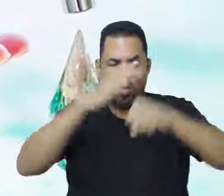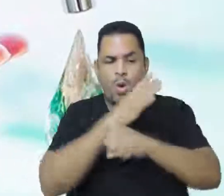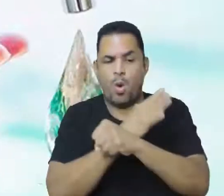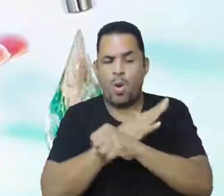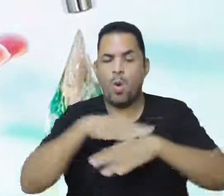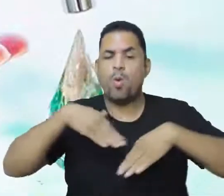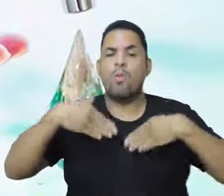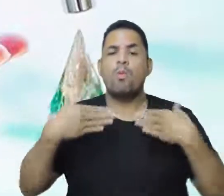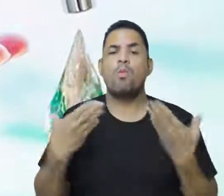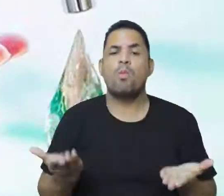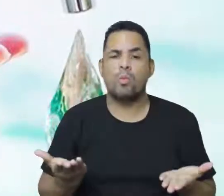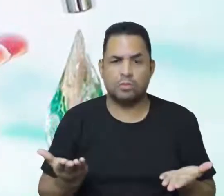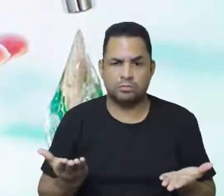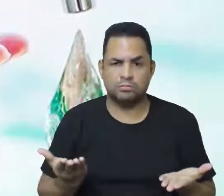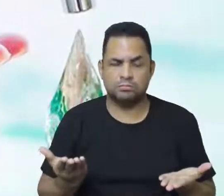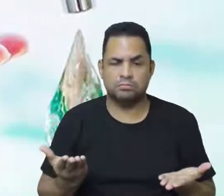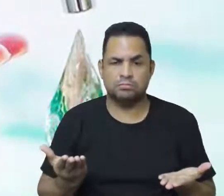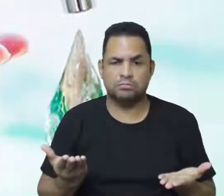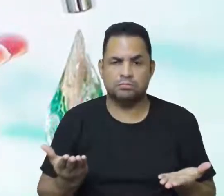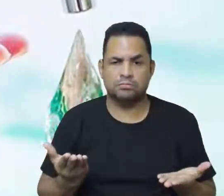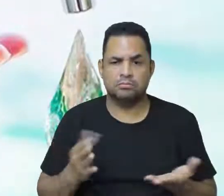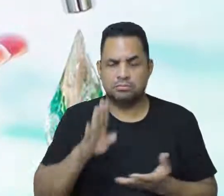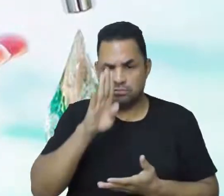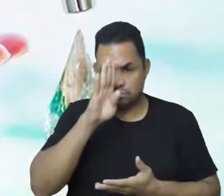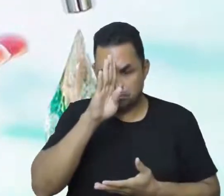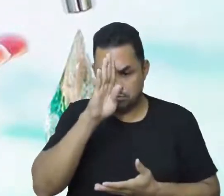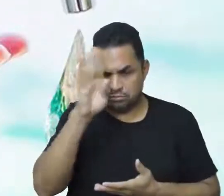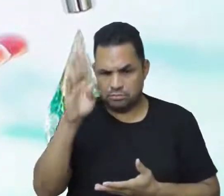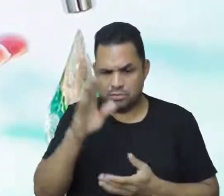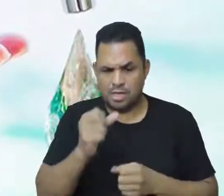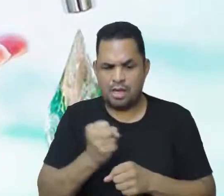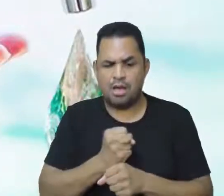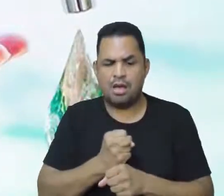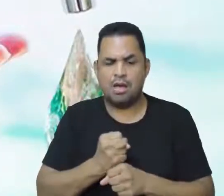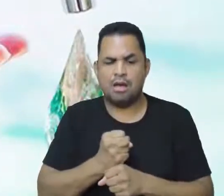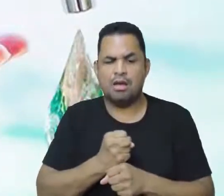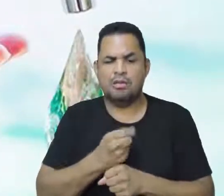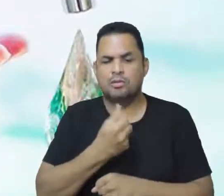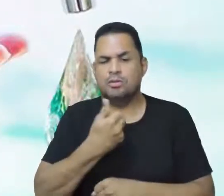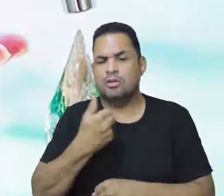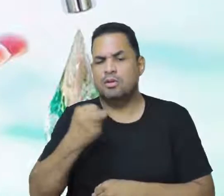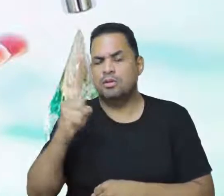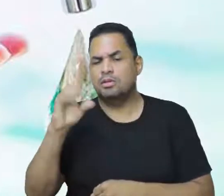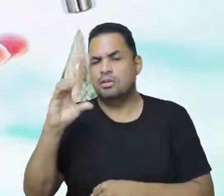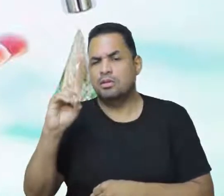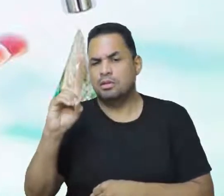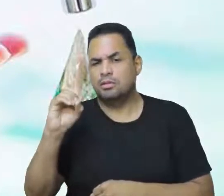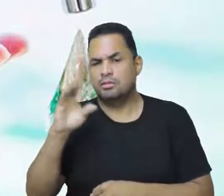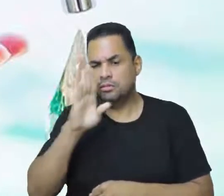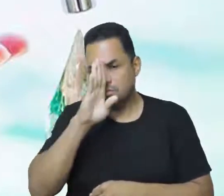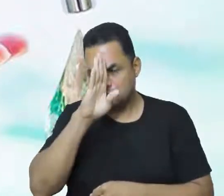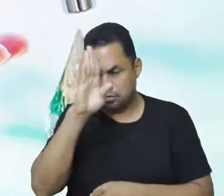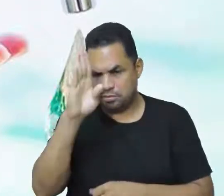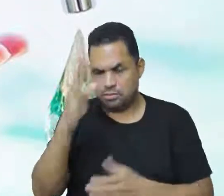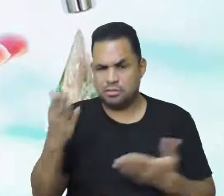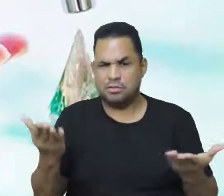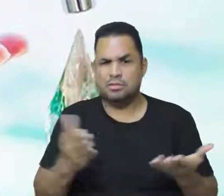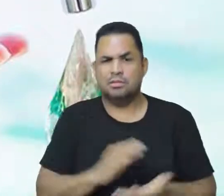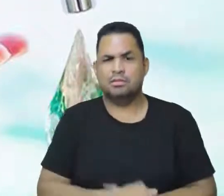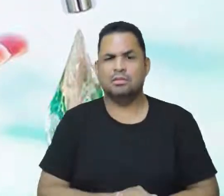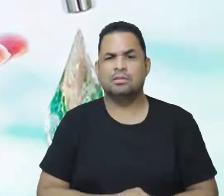isso, professor Arimatea? Ou quando é isso? Principalmente nos anos 80. Principalmente nos anos